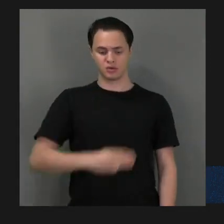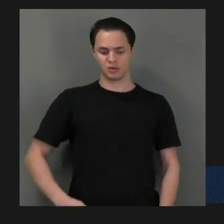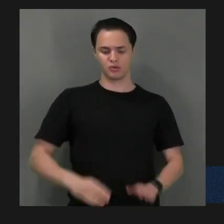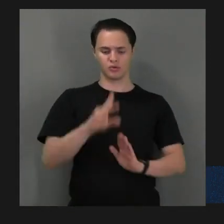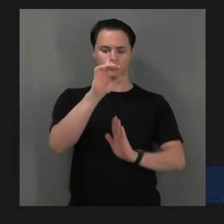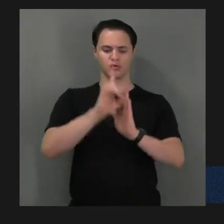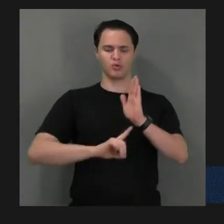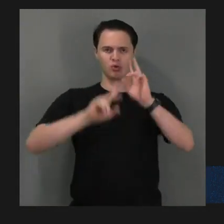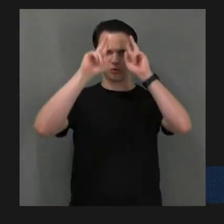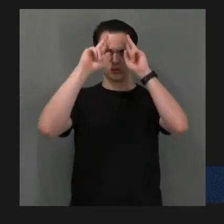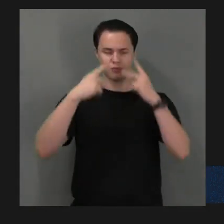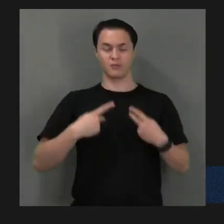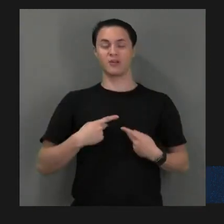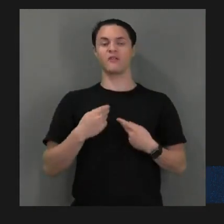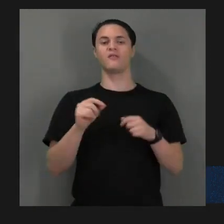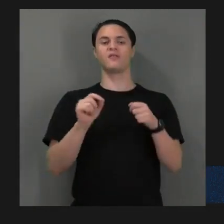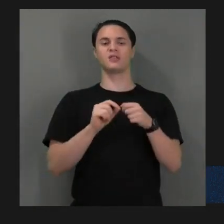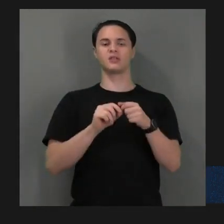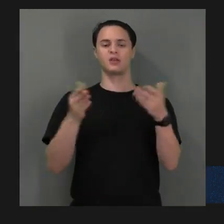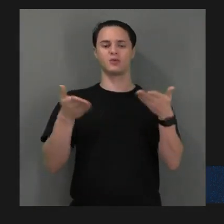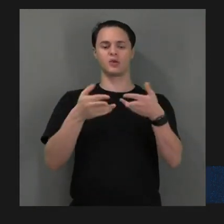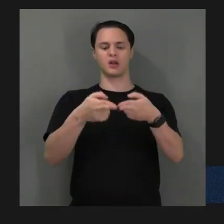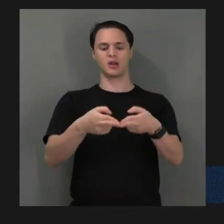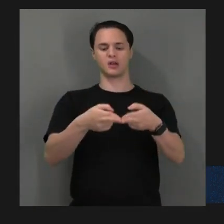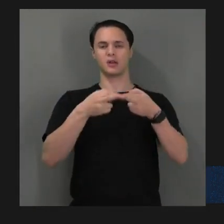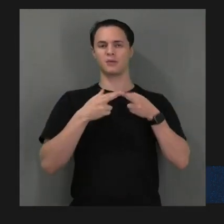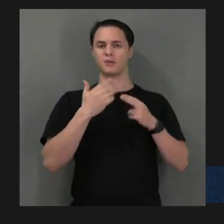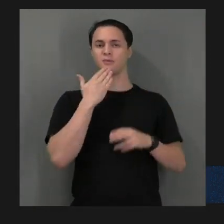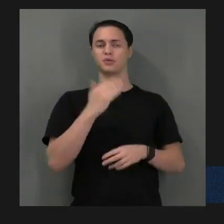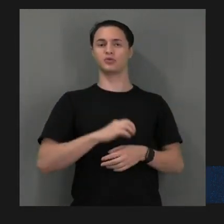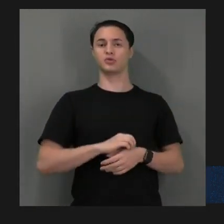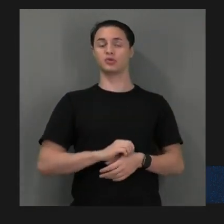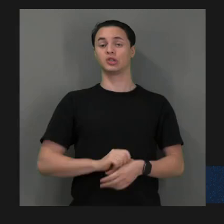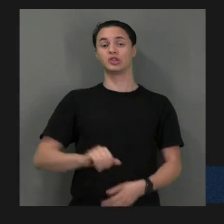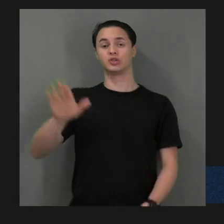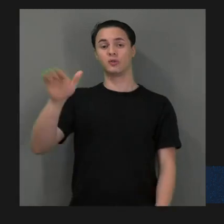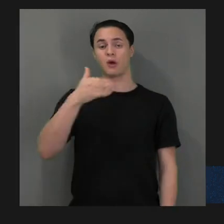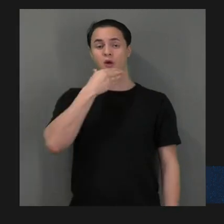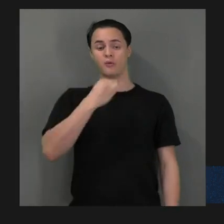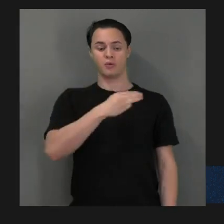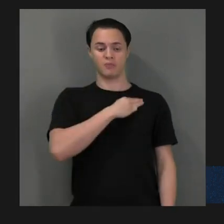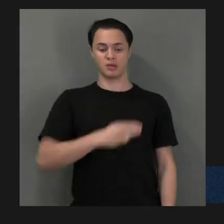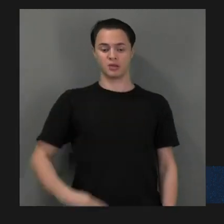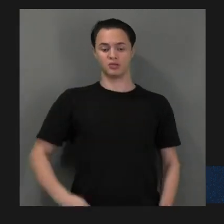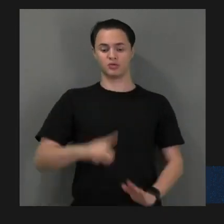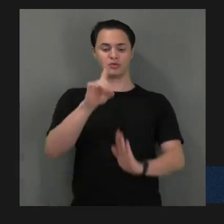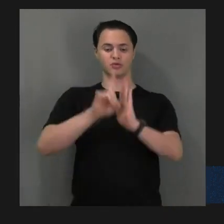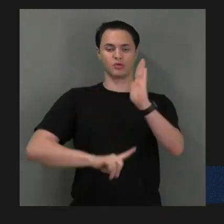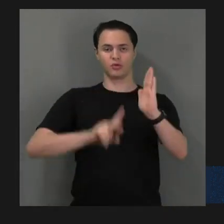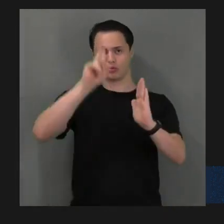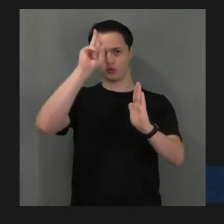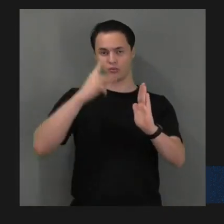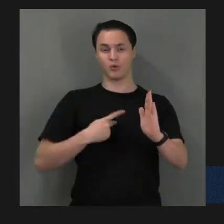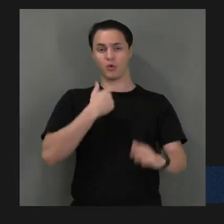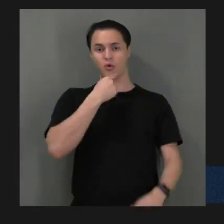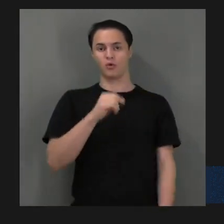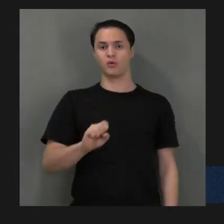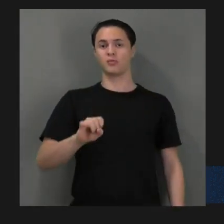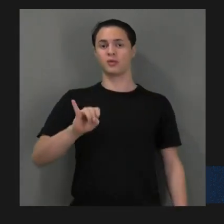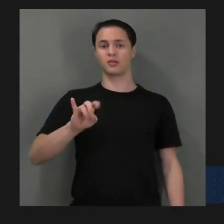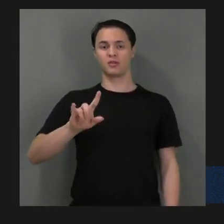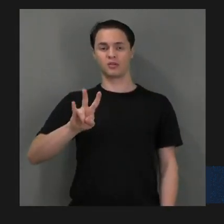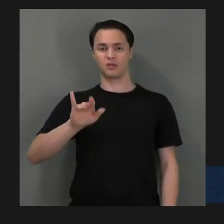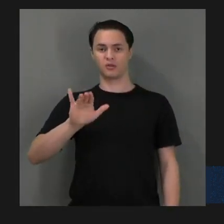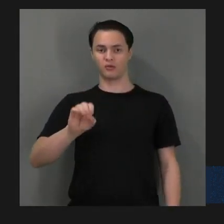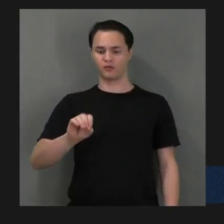com requerimento também, senhor presidente, quero lhe informar, para que ele venha para a Comissão de Direitos Humanos, ministro Silvio Almeida, que está